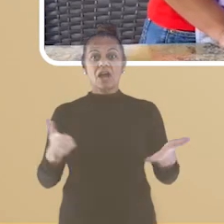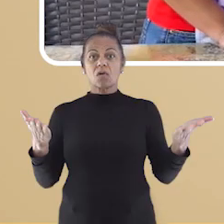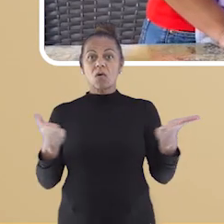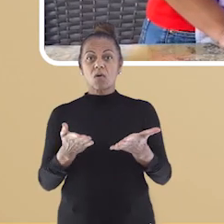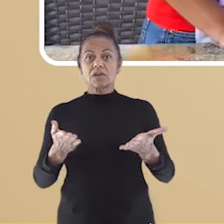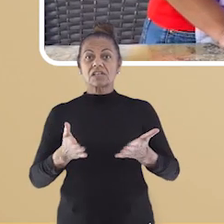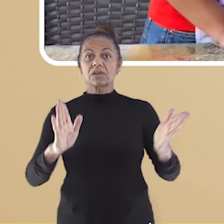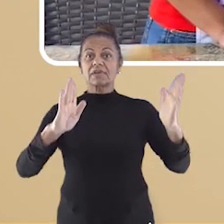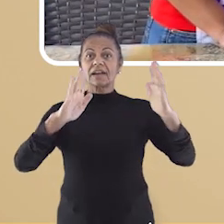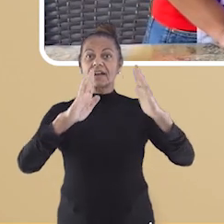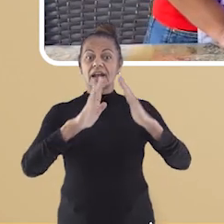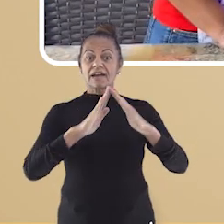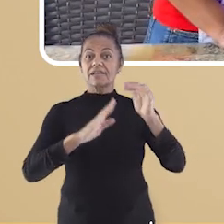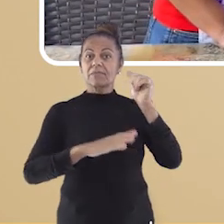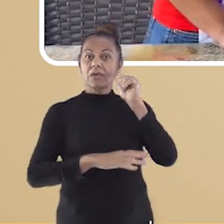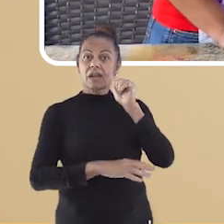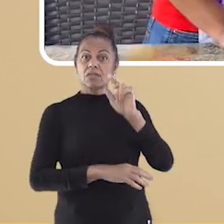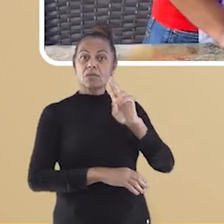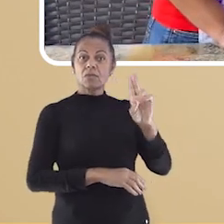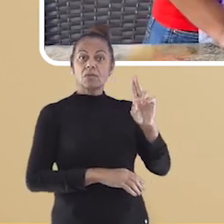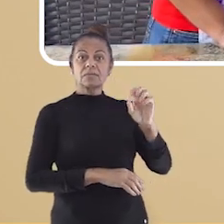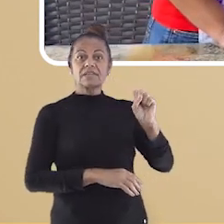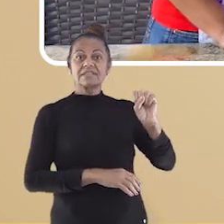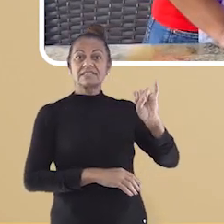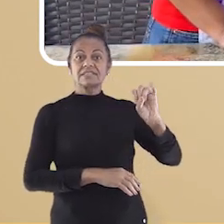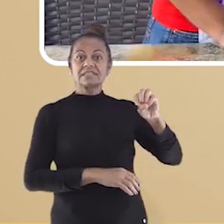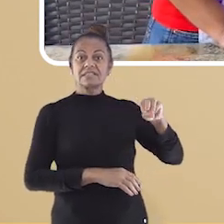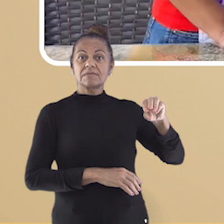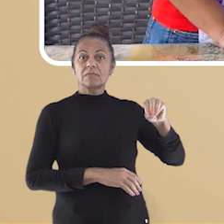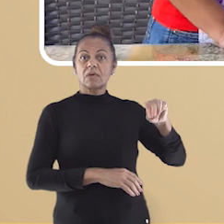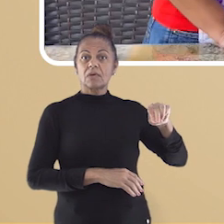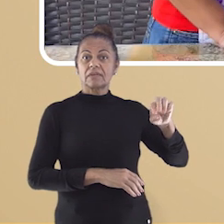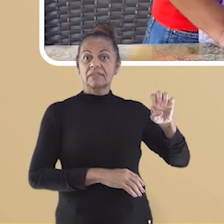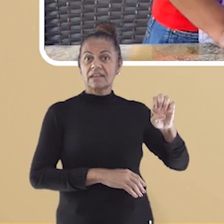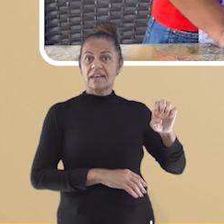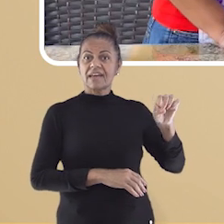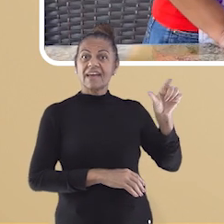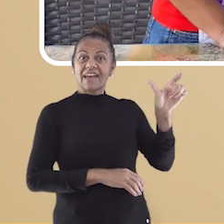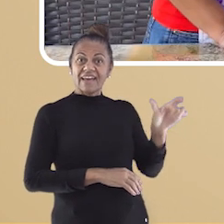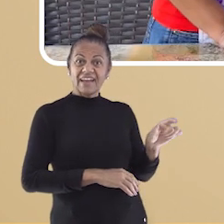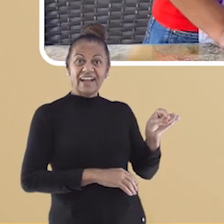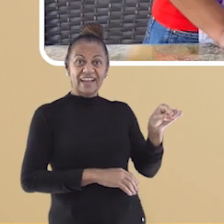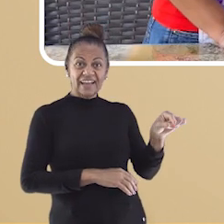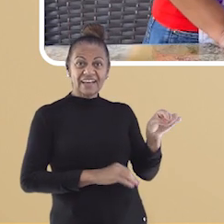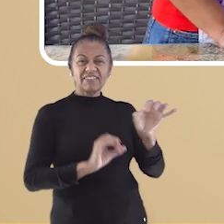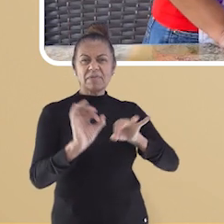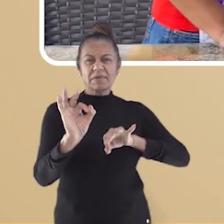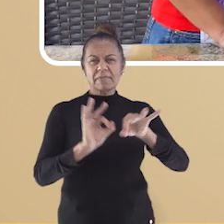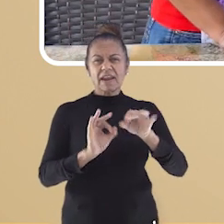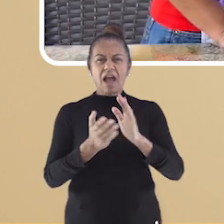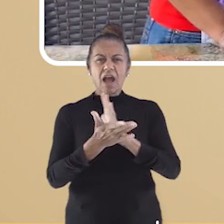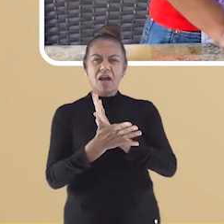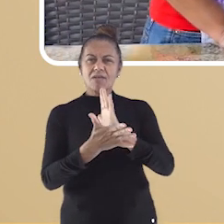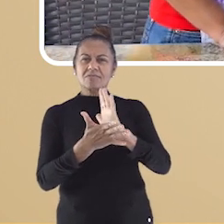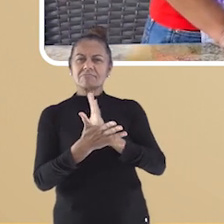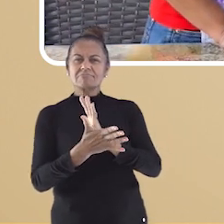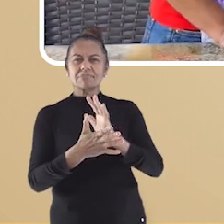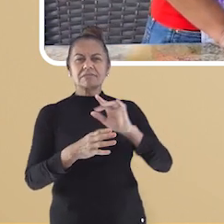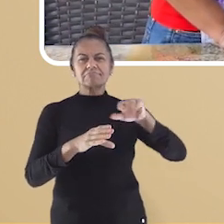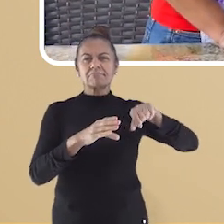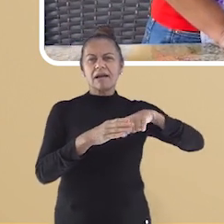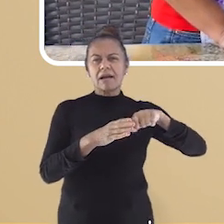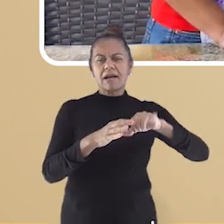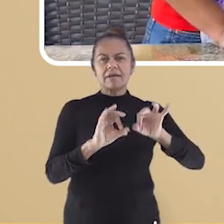Estamos aqui na casa da Simone e hoje ela vai preparar algumas receitas para nós. Tudo bem, Simone? Tudo